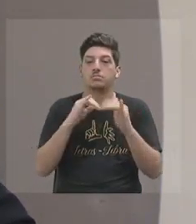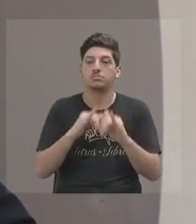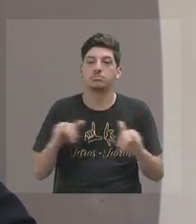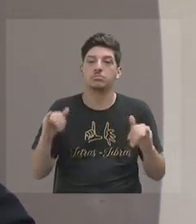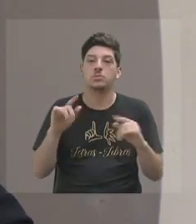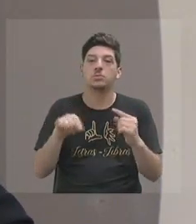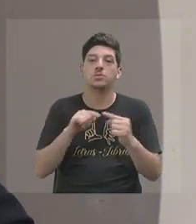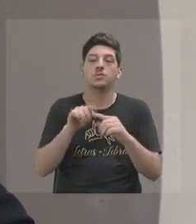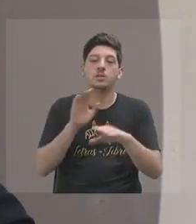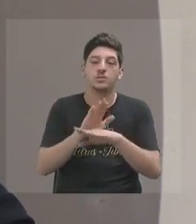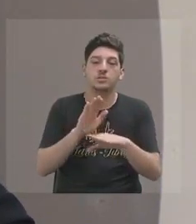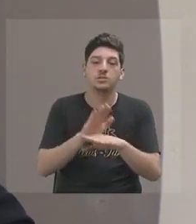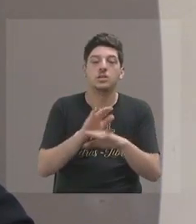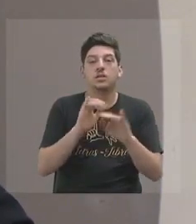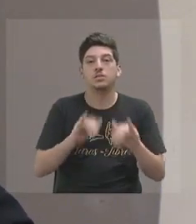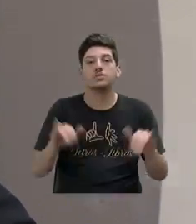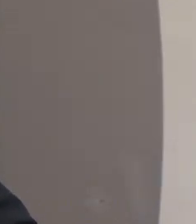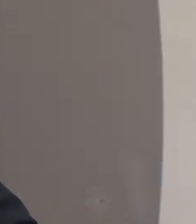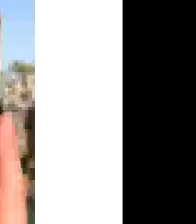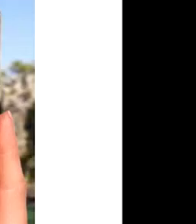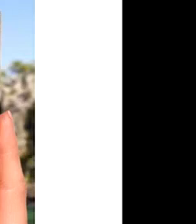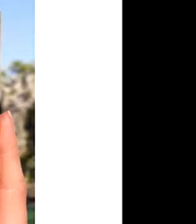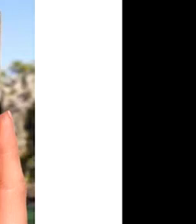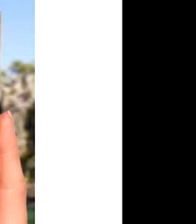divulgação de Minas Gerais como destino turístico.